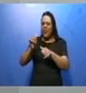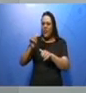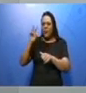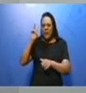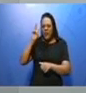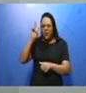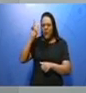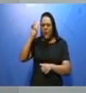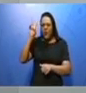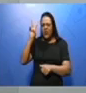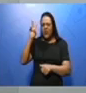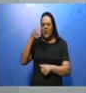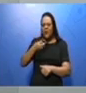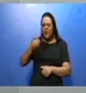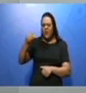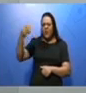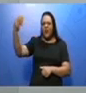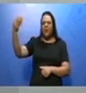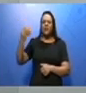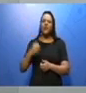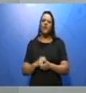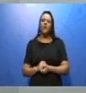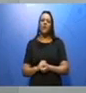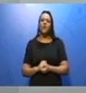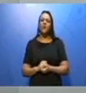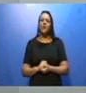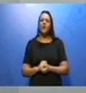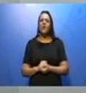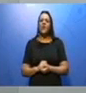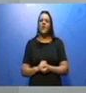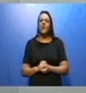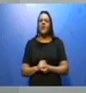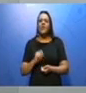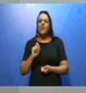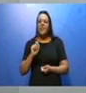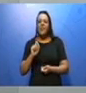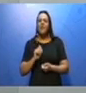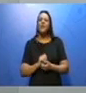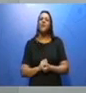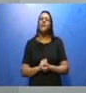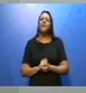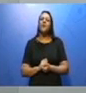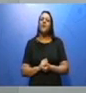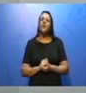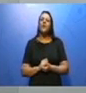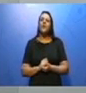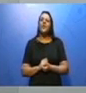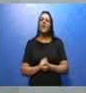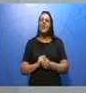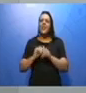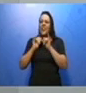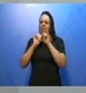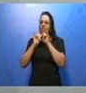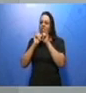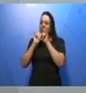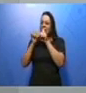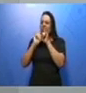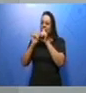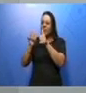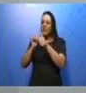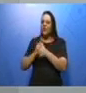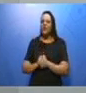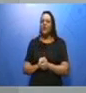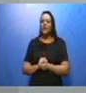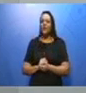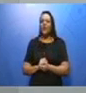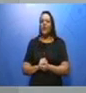que aconteceu. Então, um relato de viagem seriam aí contar, fazer uma narrativa de algo